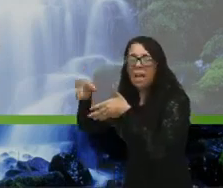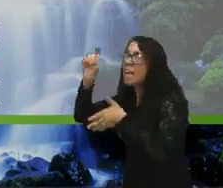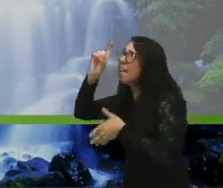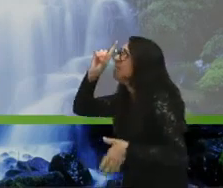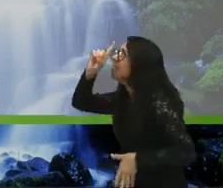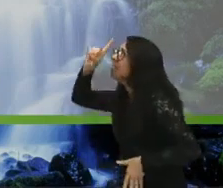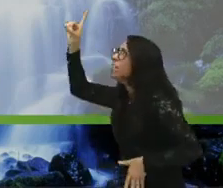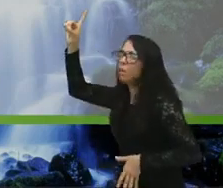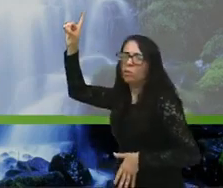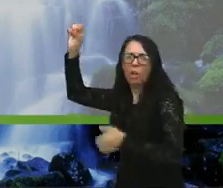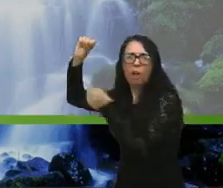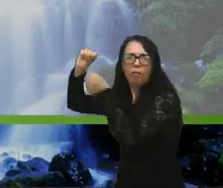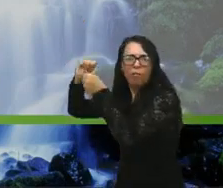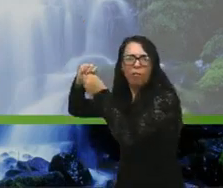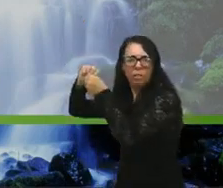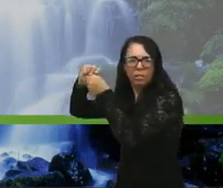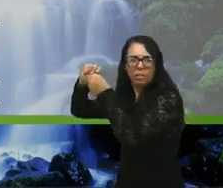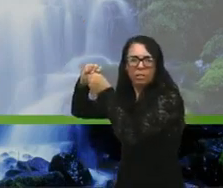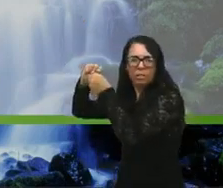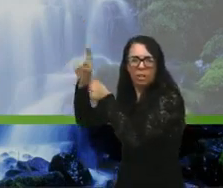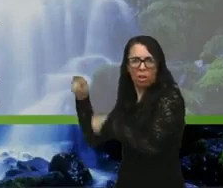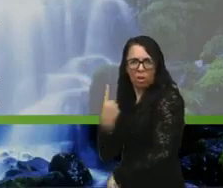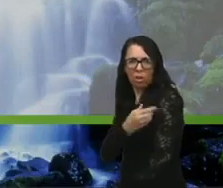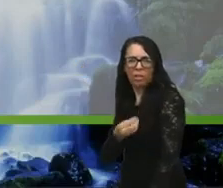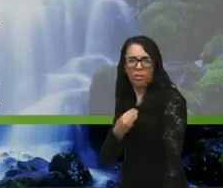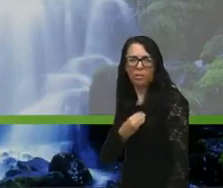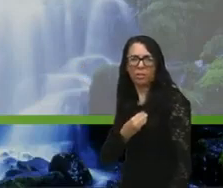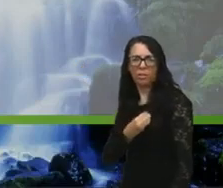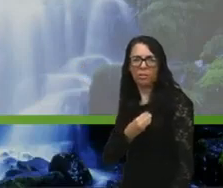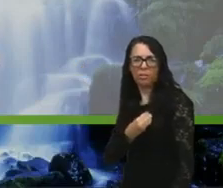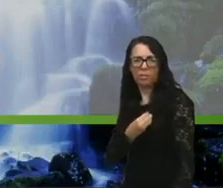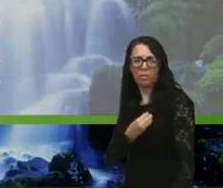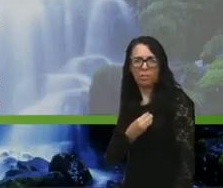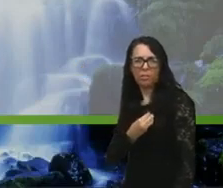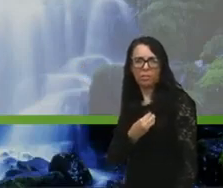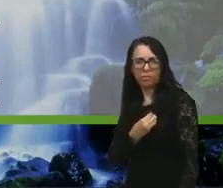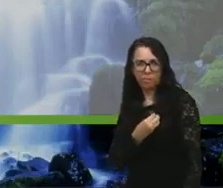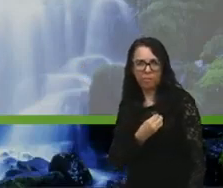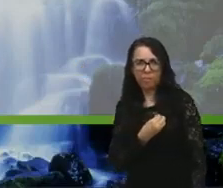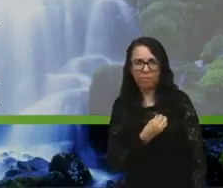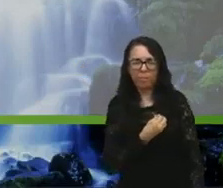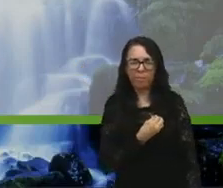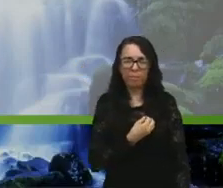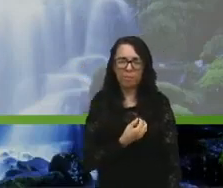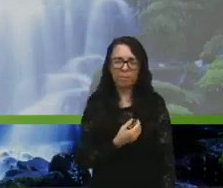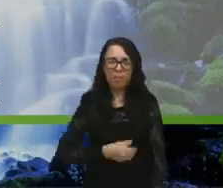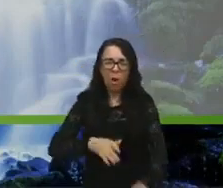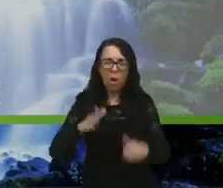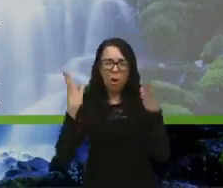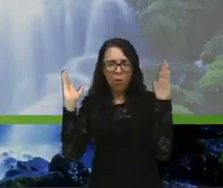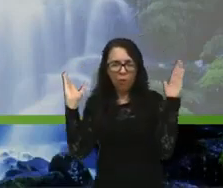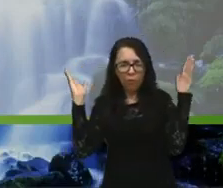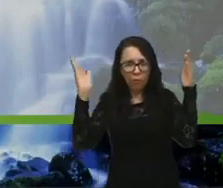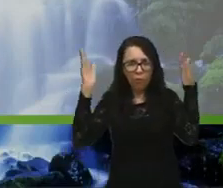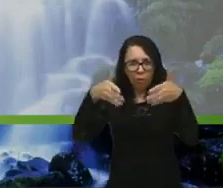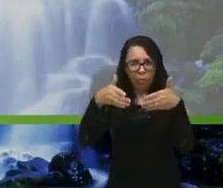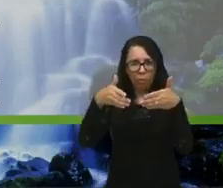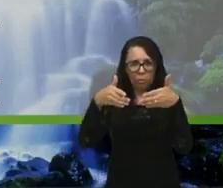vida. Esta é a ênfase. Esta é a prioridade. Este é o